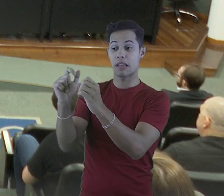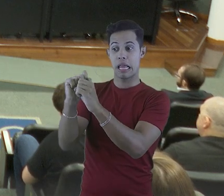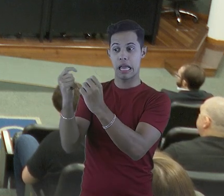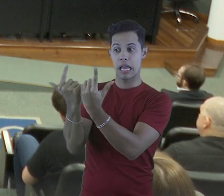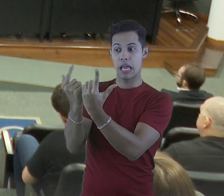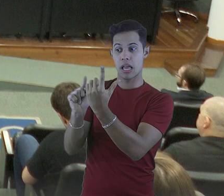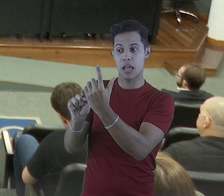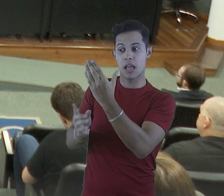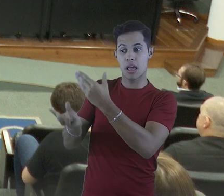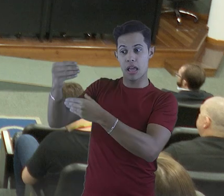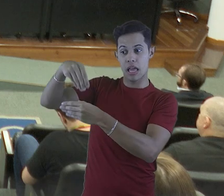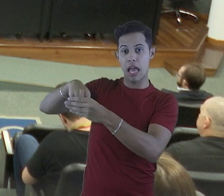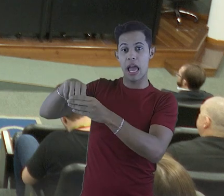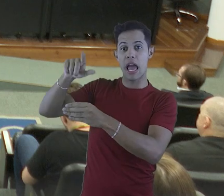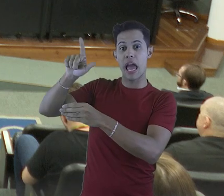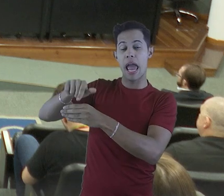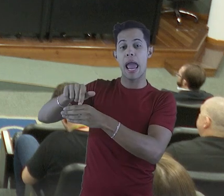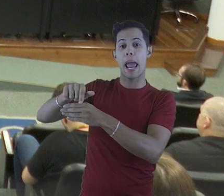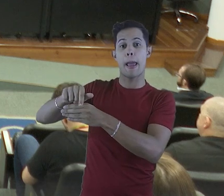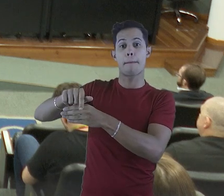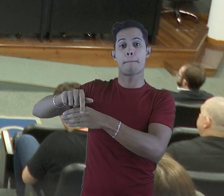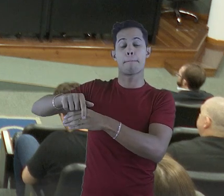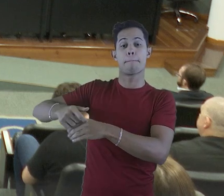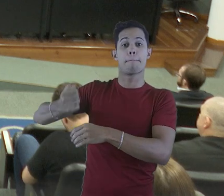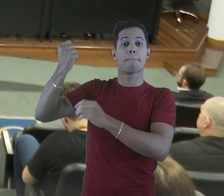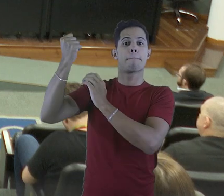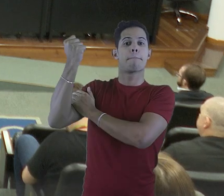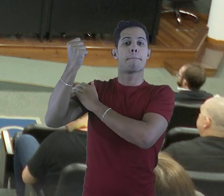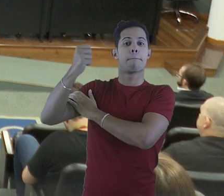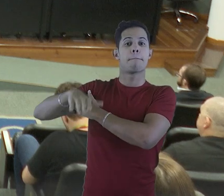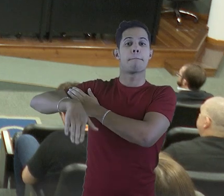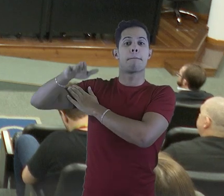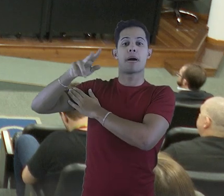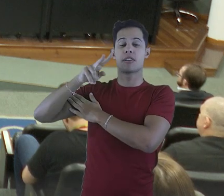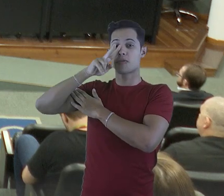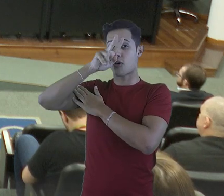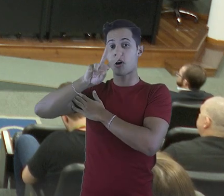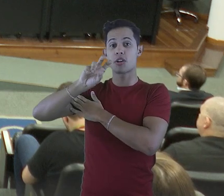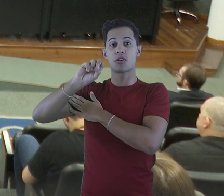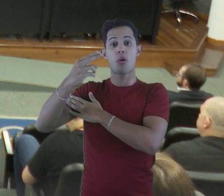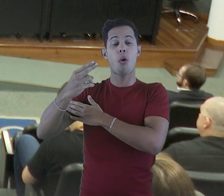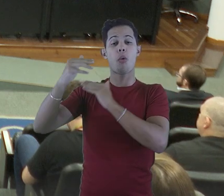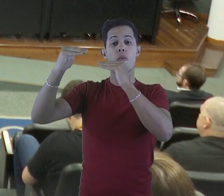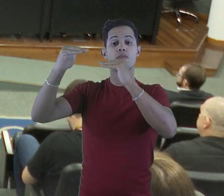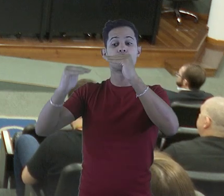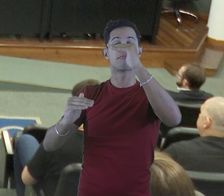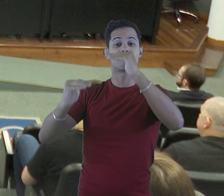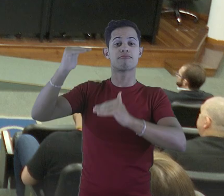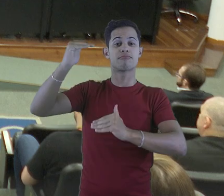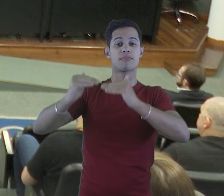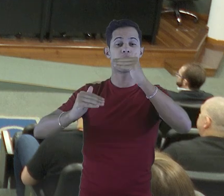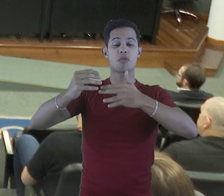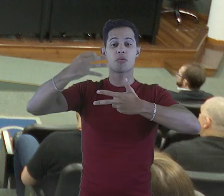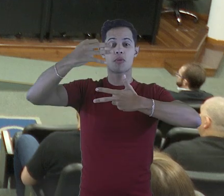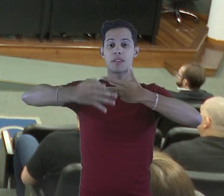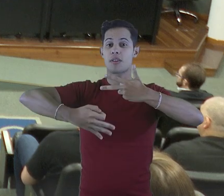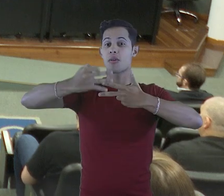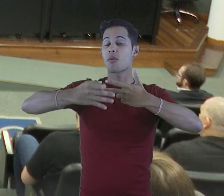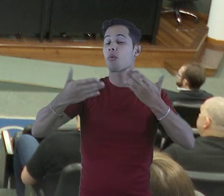veja a assembleia é maior ou menor do que o poder judiciário é igual